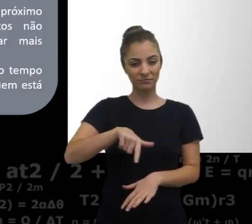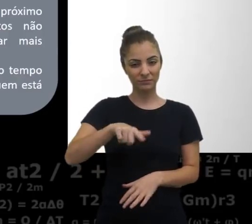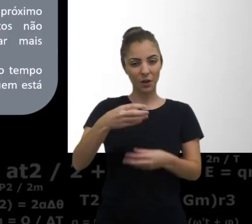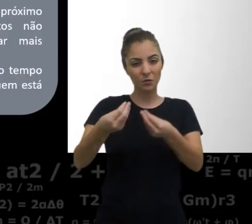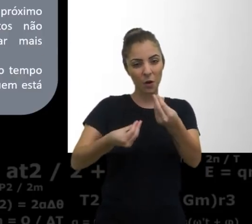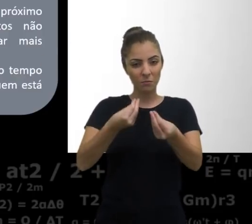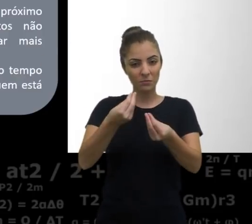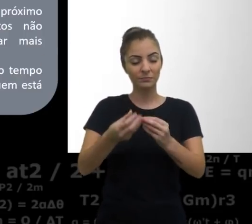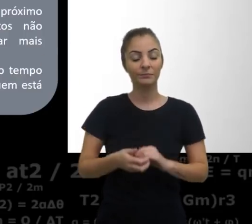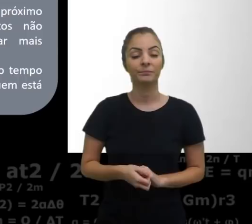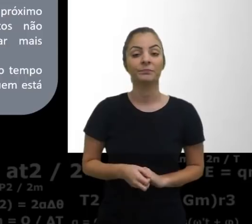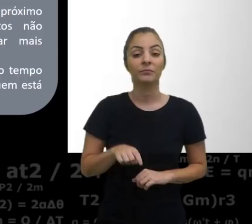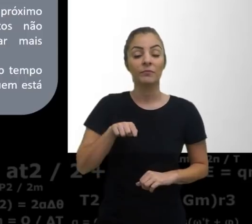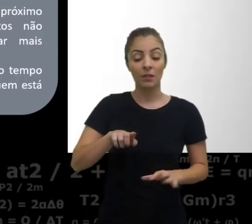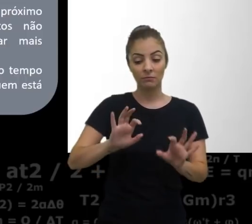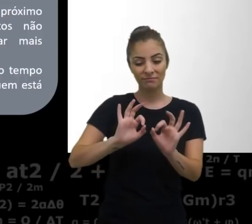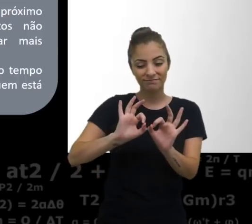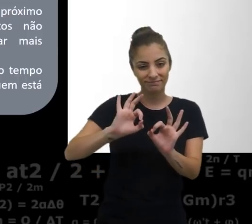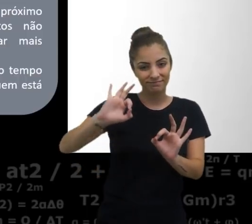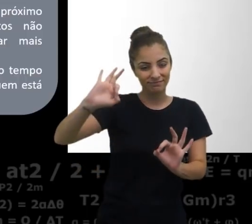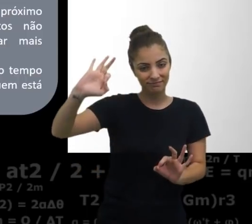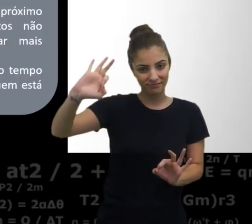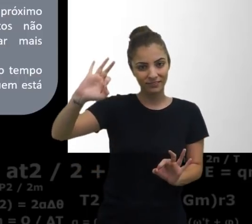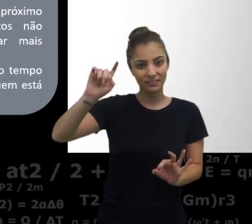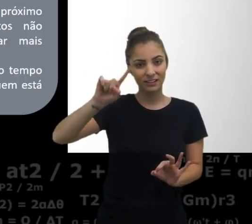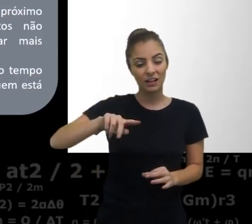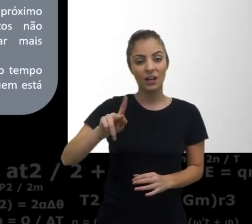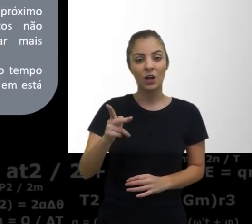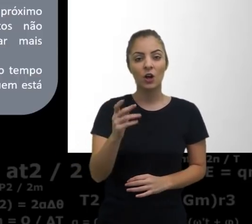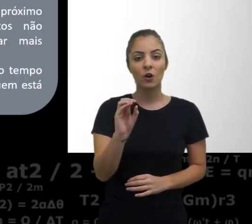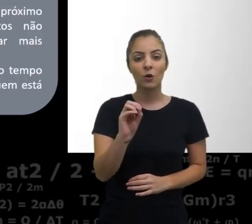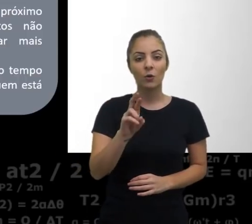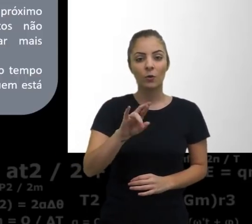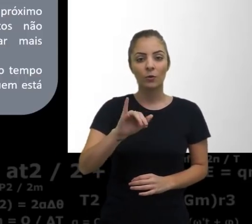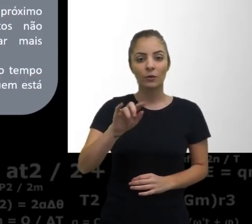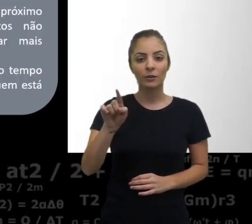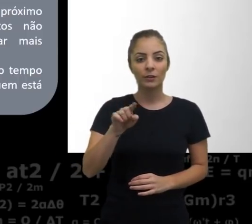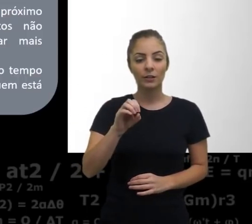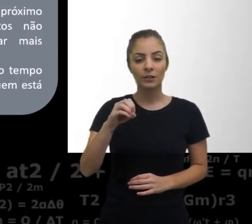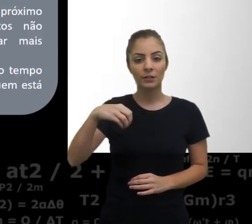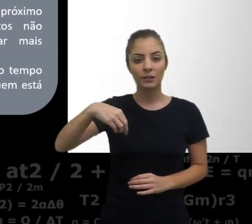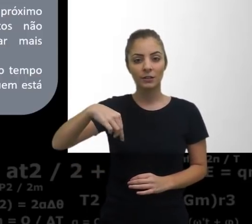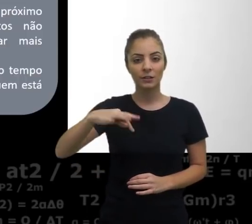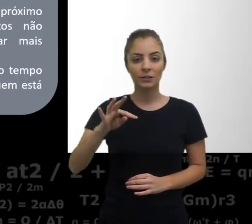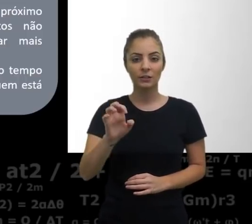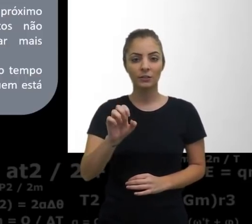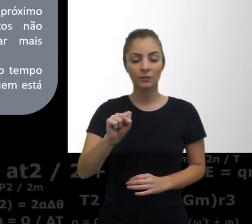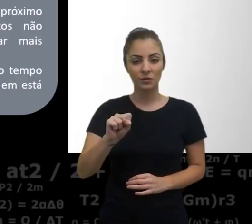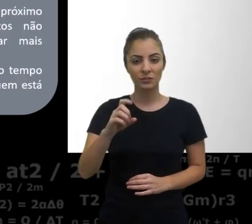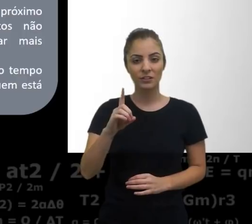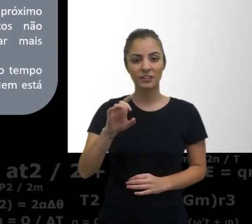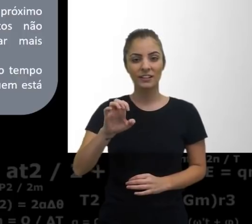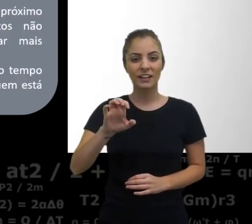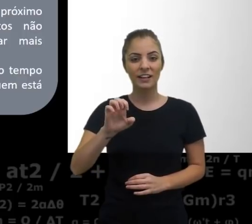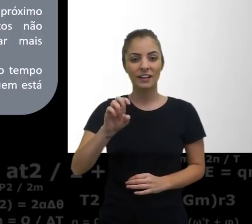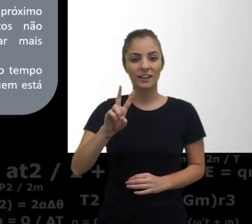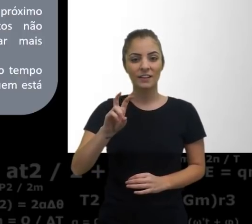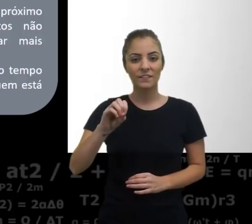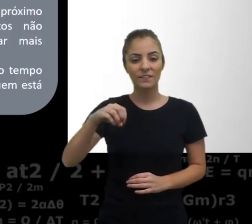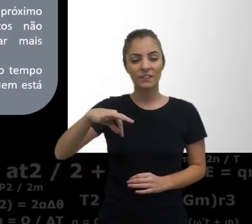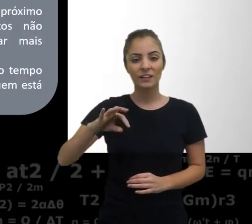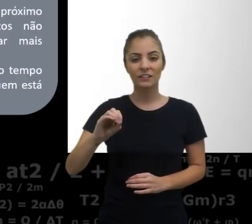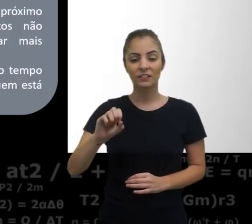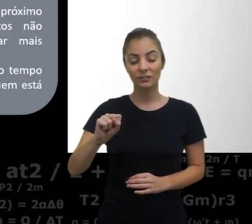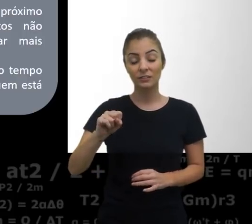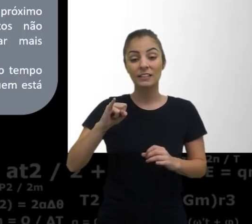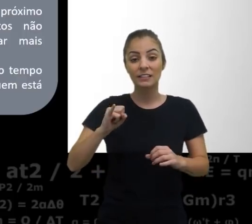Então essa distância é o horizonte de eventos. Uma vez que tu cruze o horizonte de eventos, a partir dali não tem